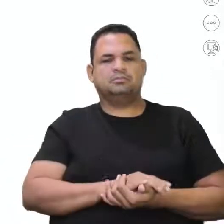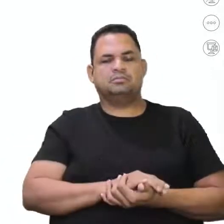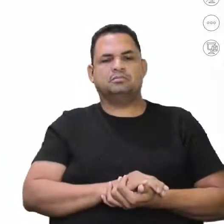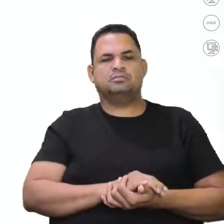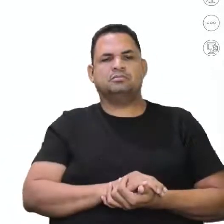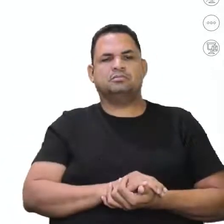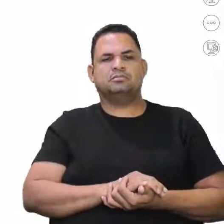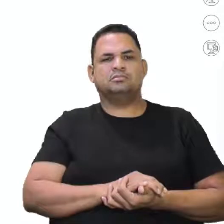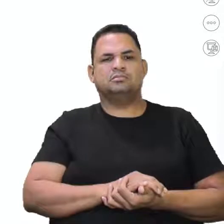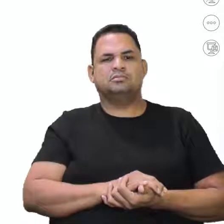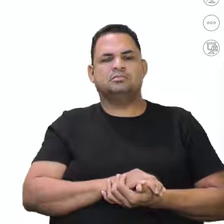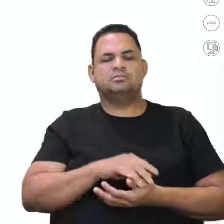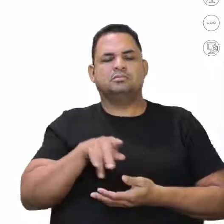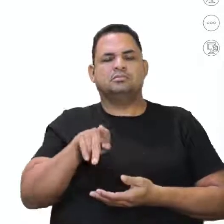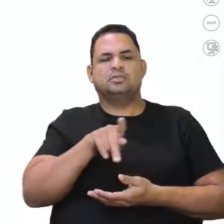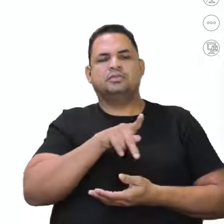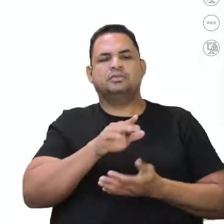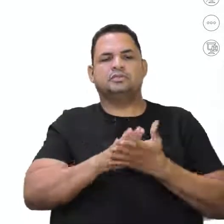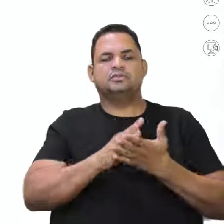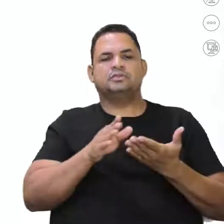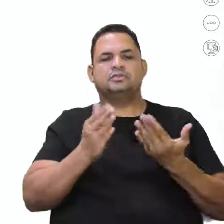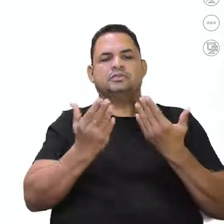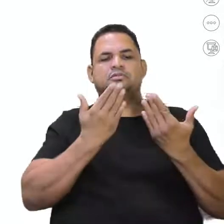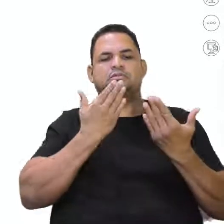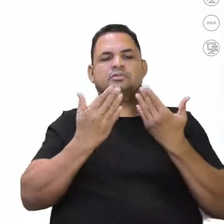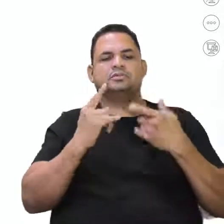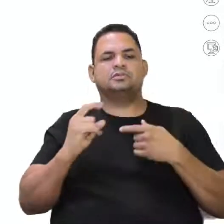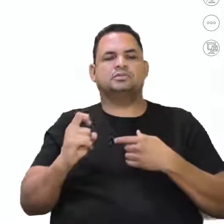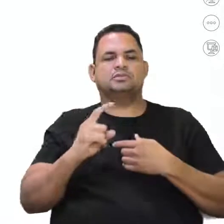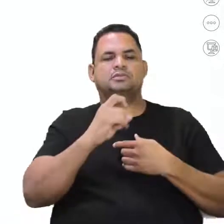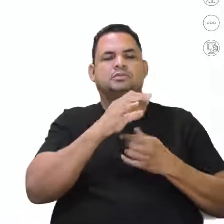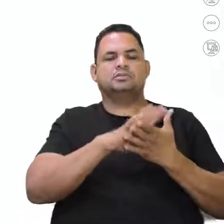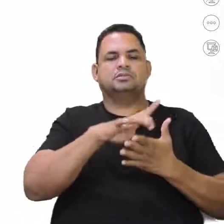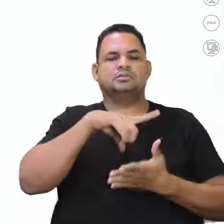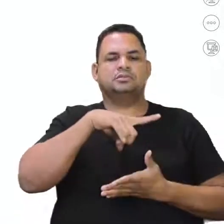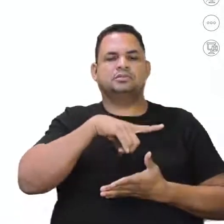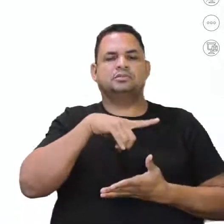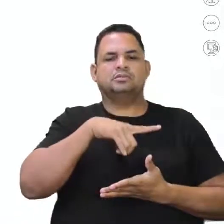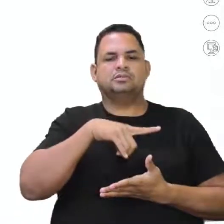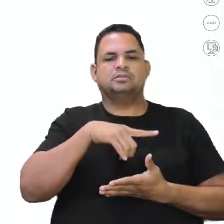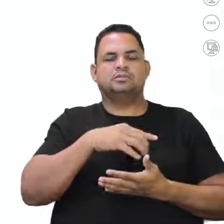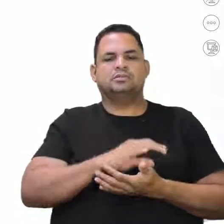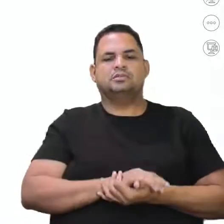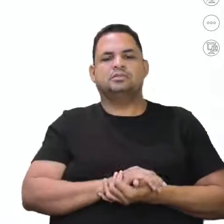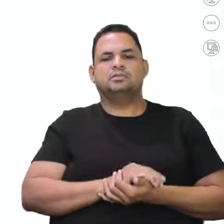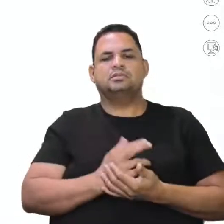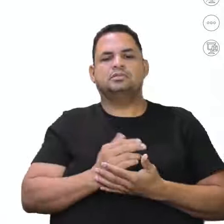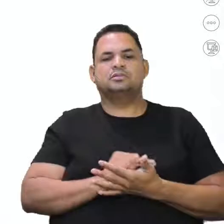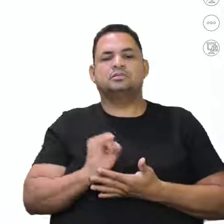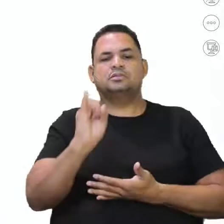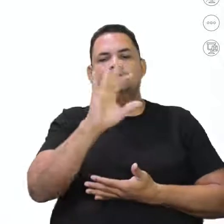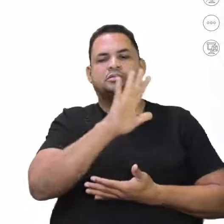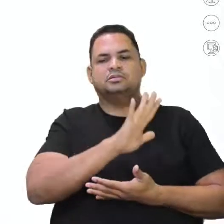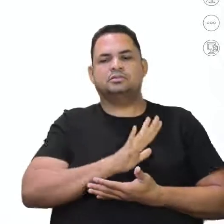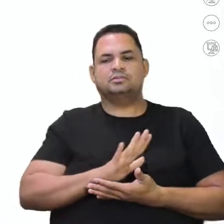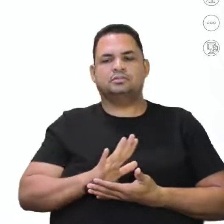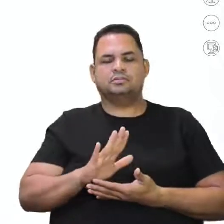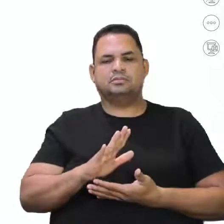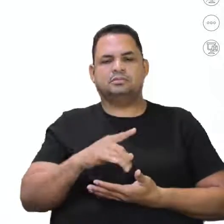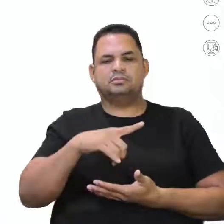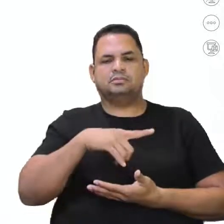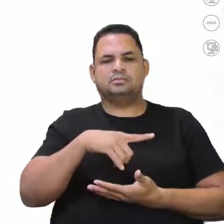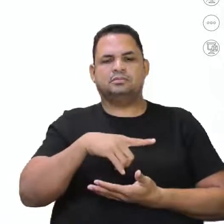cognato. Ele é um professor de psicologia evolutiva. E temos agora aqui a picture, que nesse caso aqui da